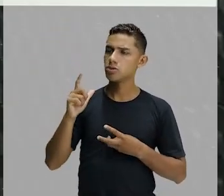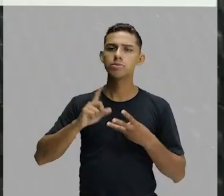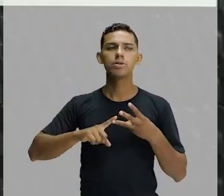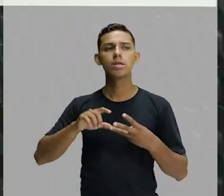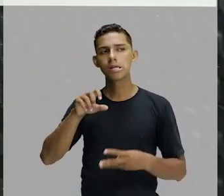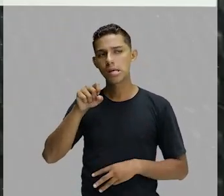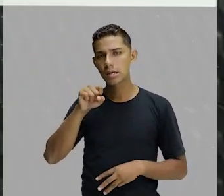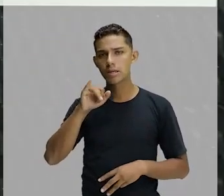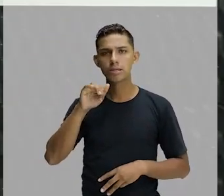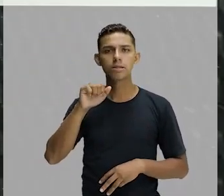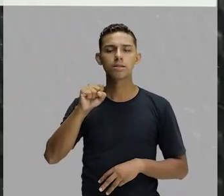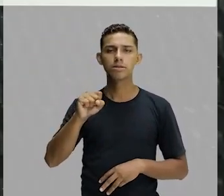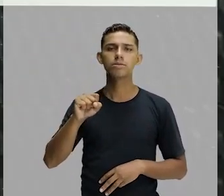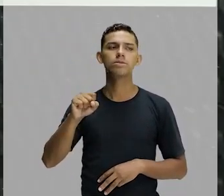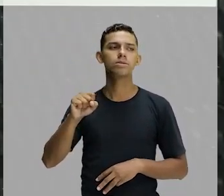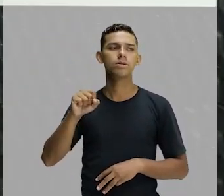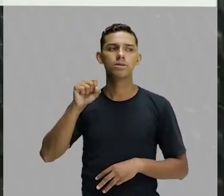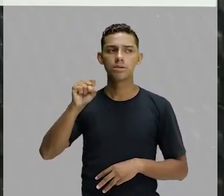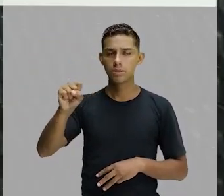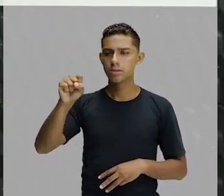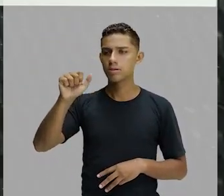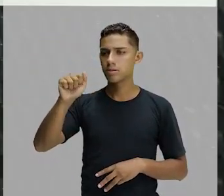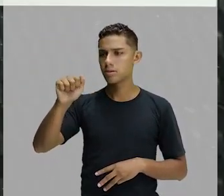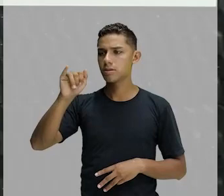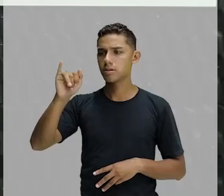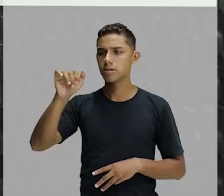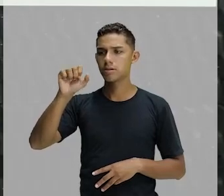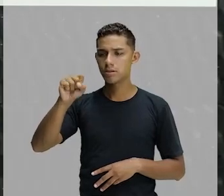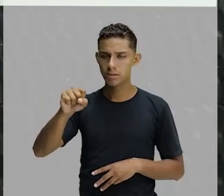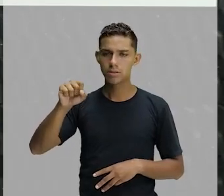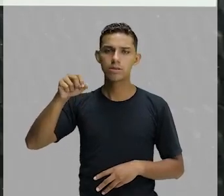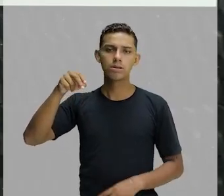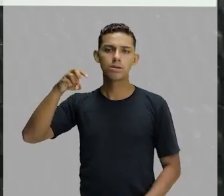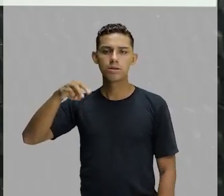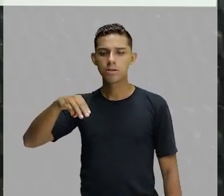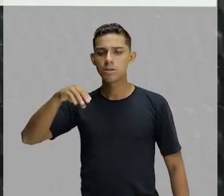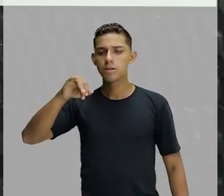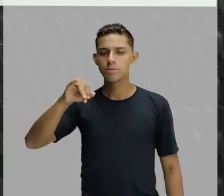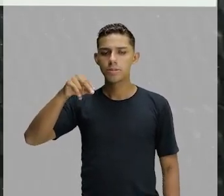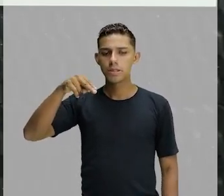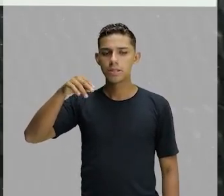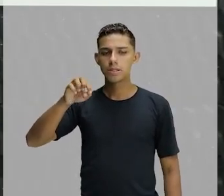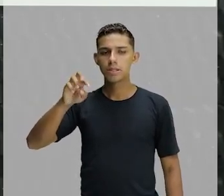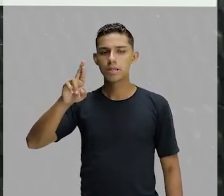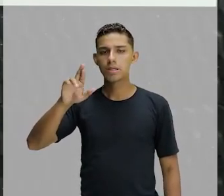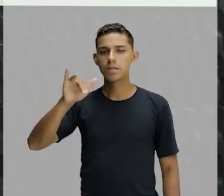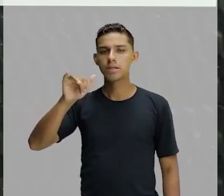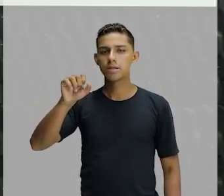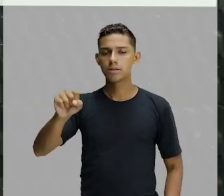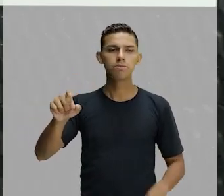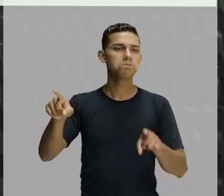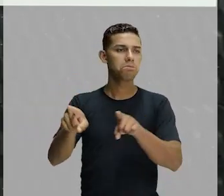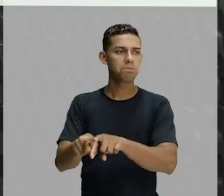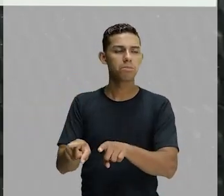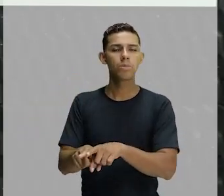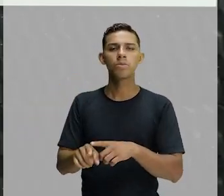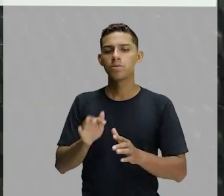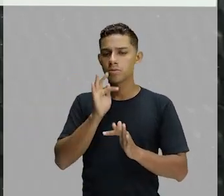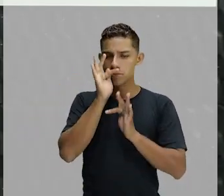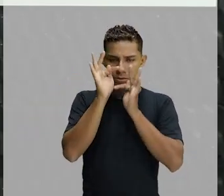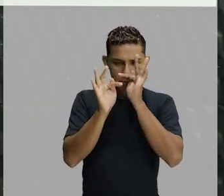sais minerais, porque ela precisa fabricar os compostos orgânicos que fazem parte dela. Você olha para uma planta,